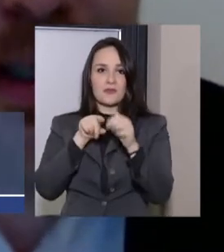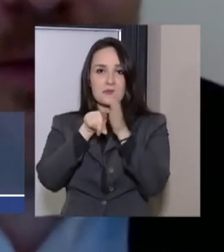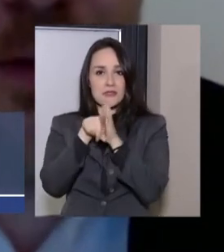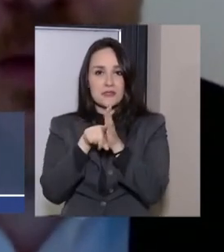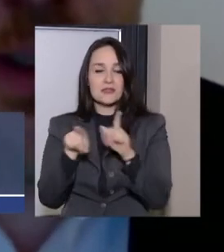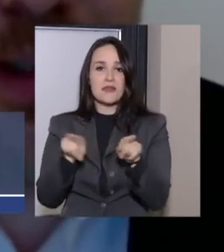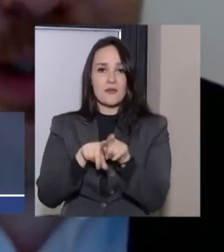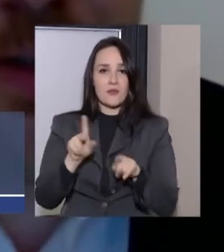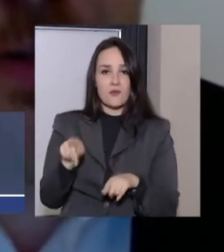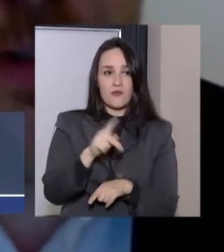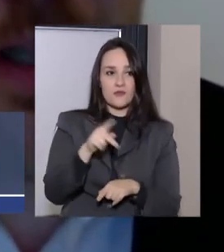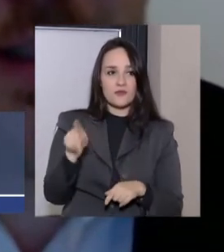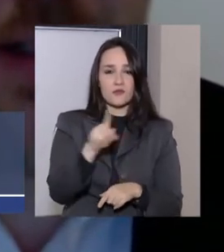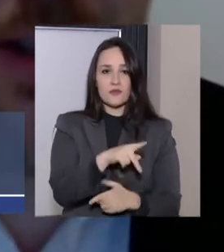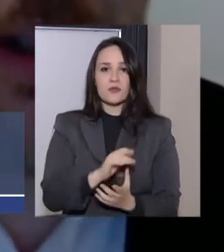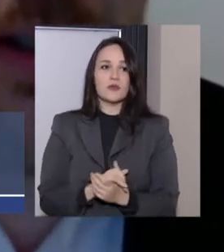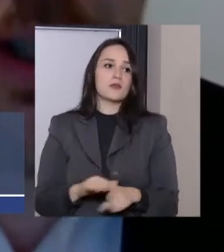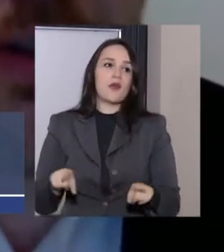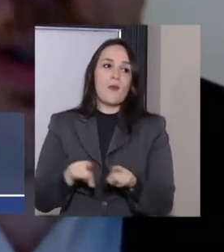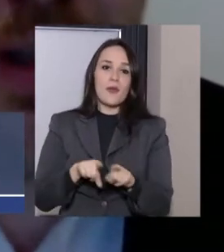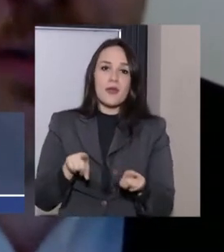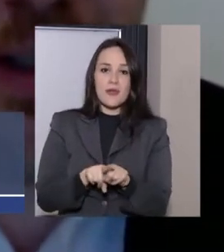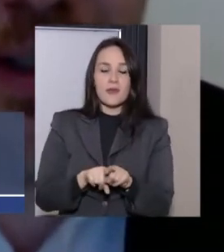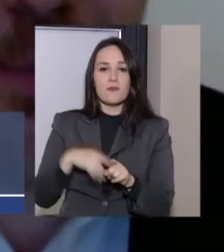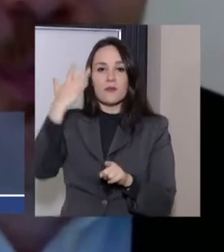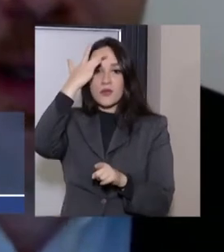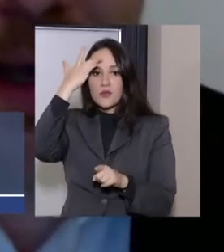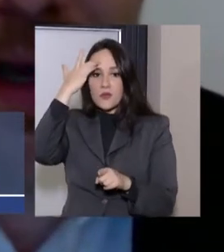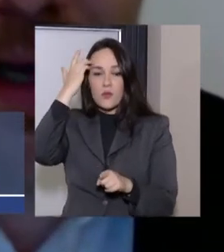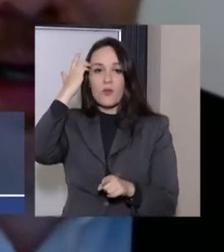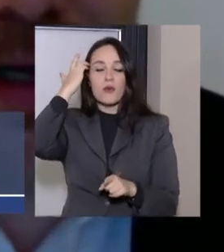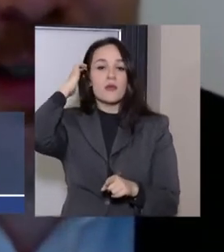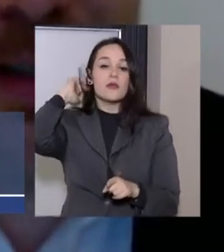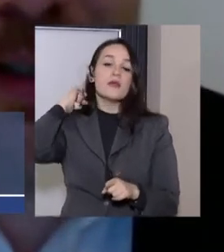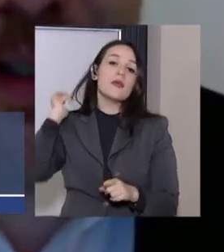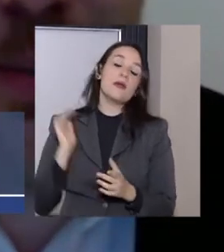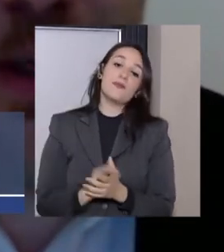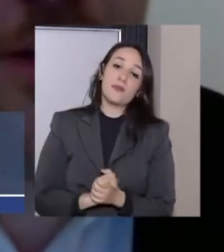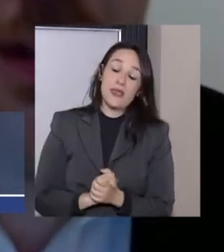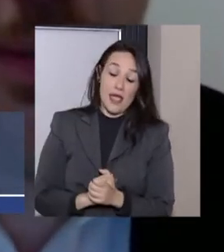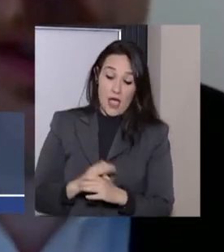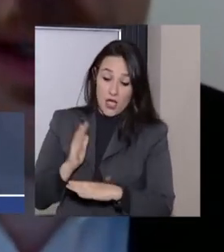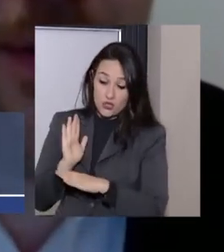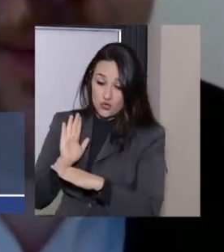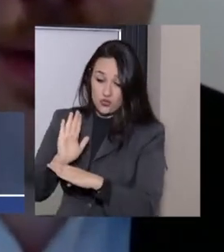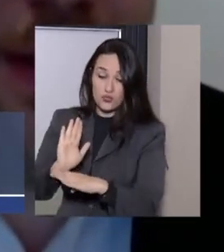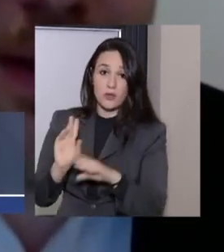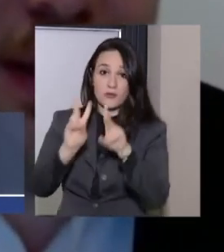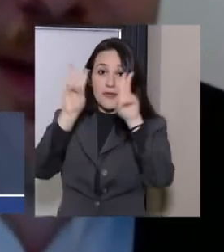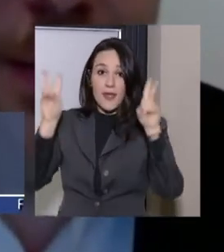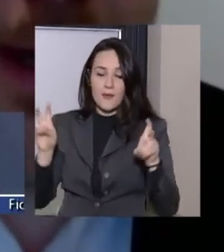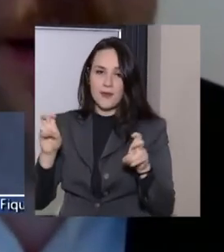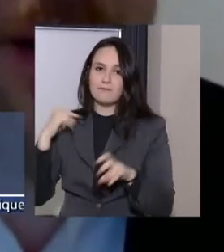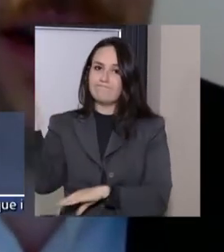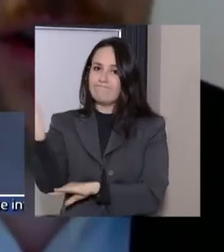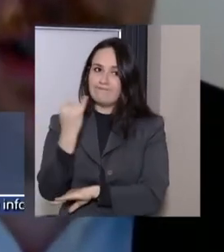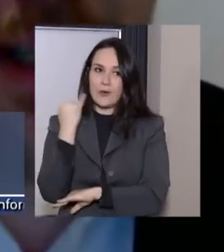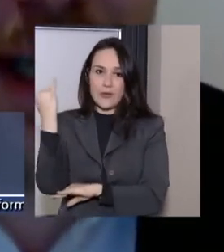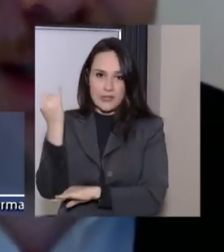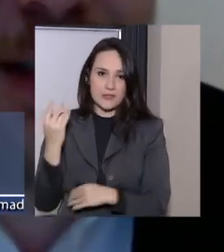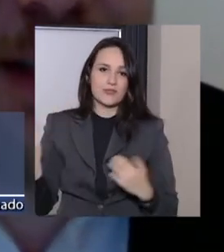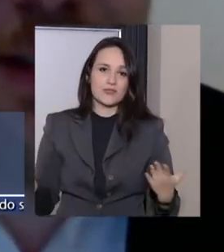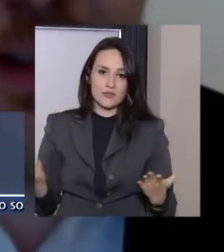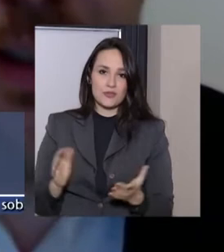pessoas envolvidas com a educação, que dedicam a sua vida a esse tema, é fundamental para a